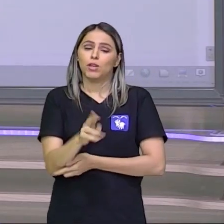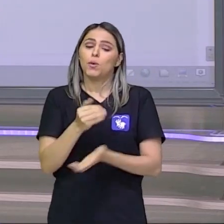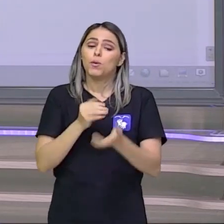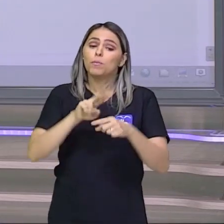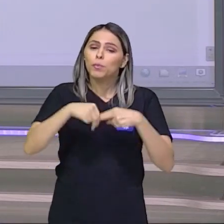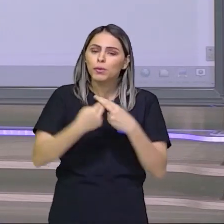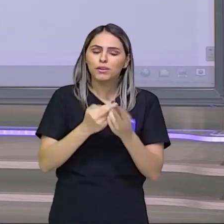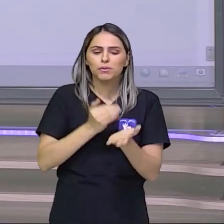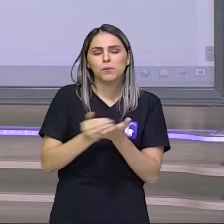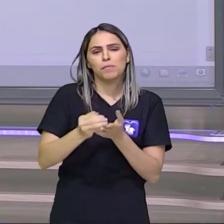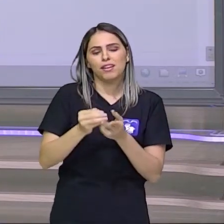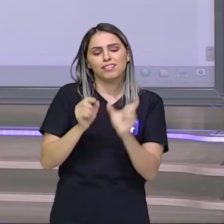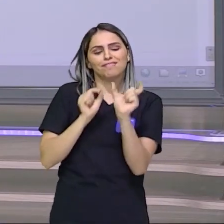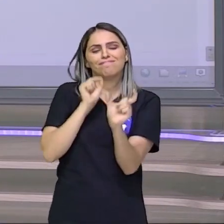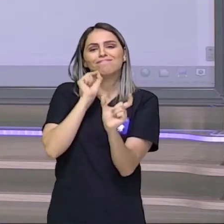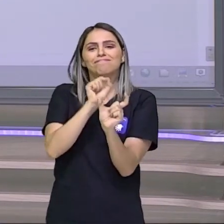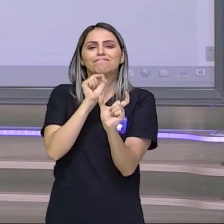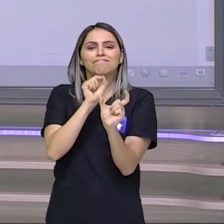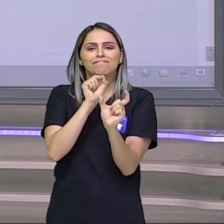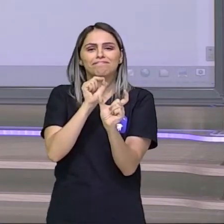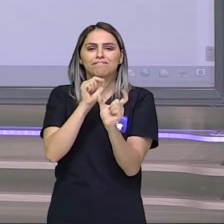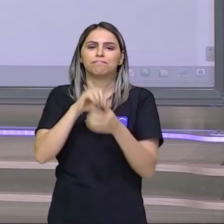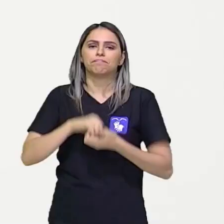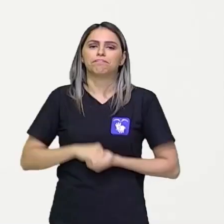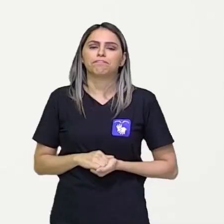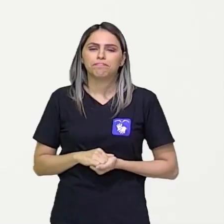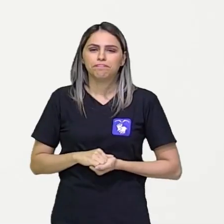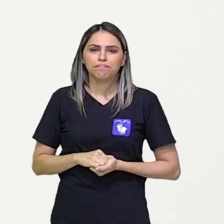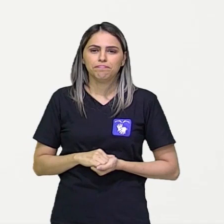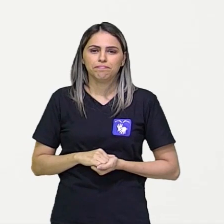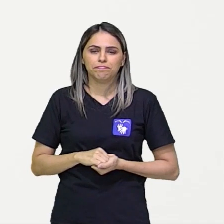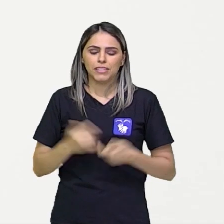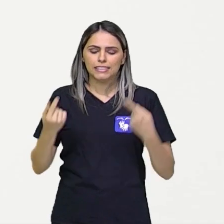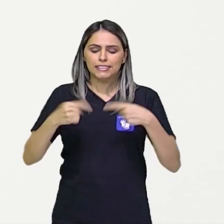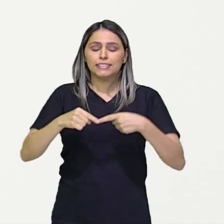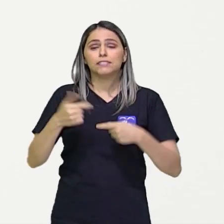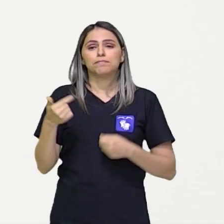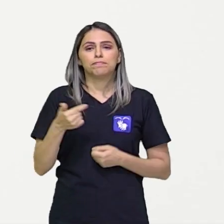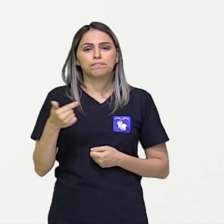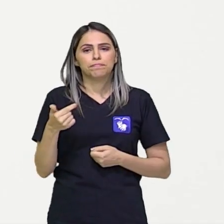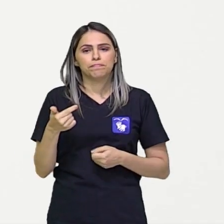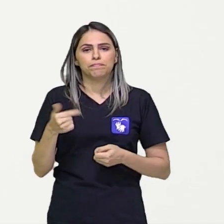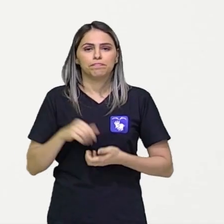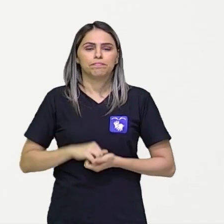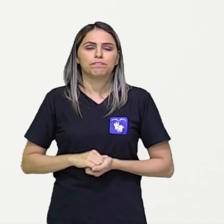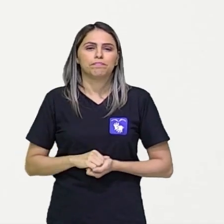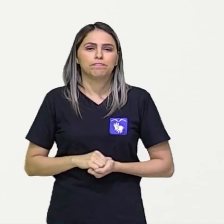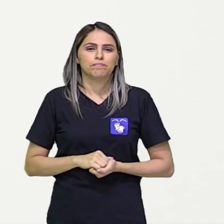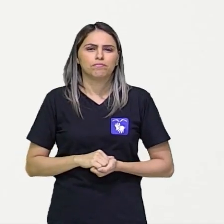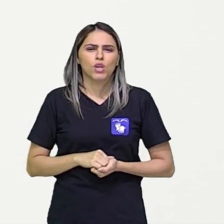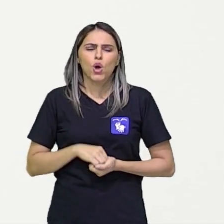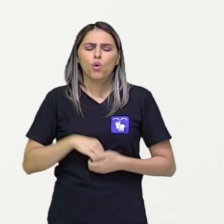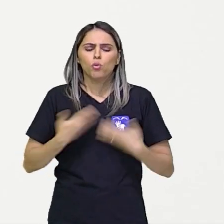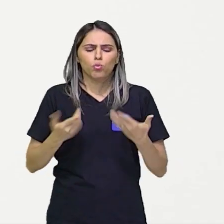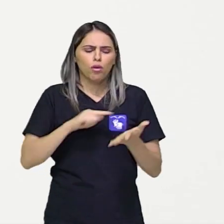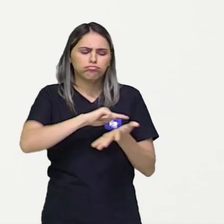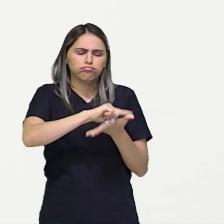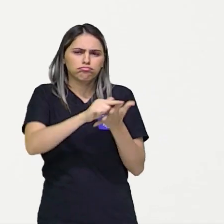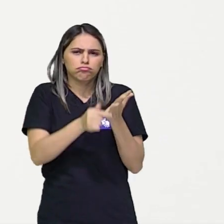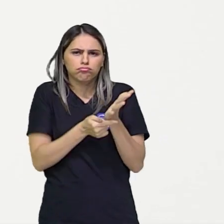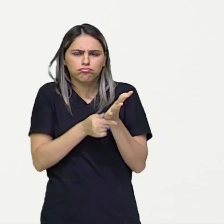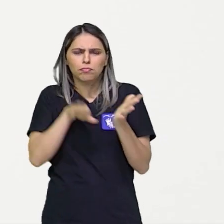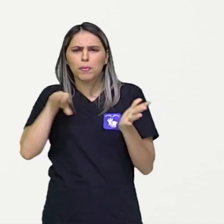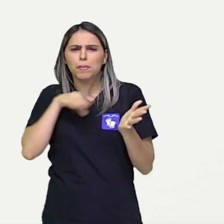a frase, o que é. Vamos para o segundo desafio? Olha só. Qual é o